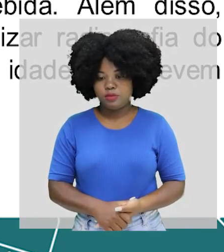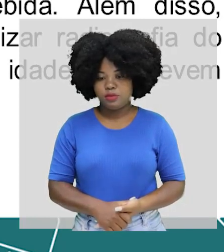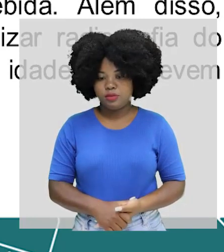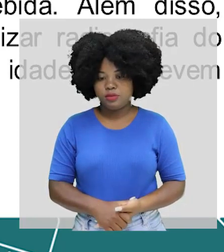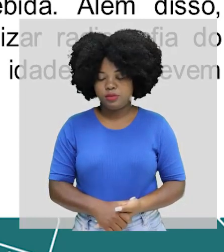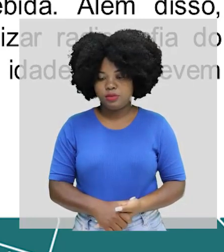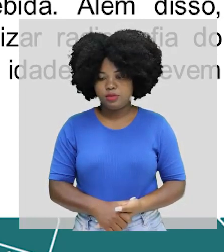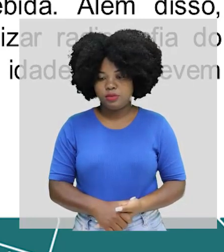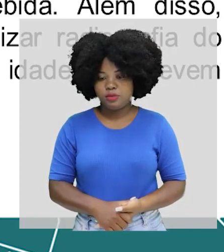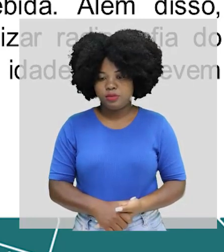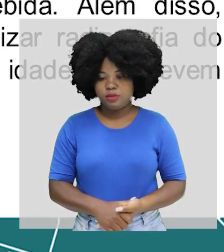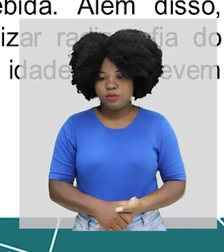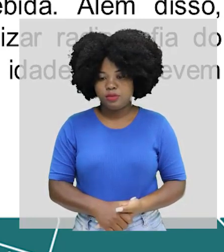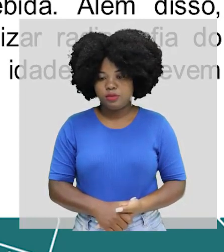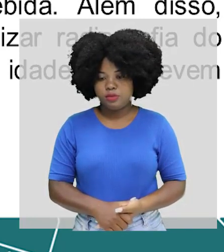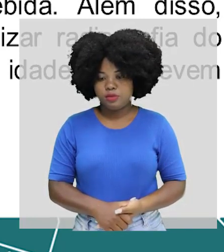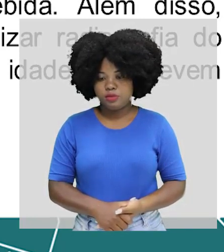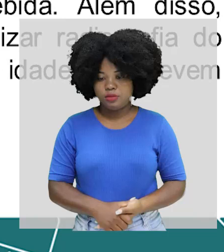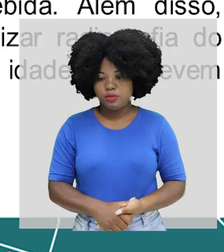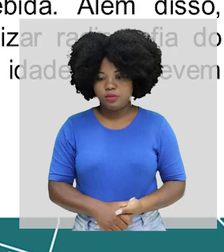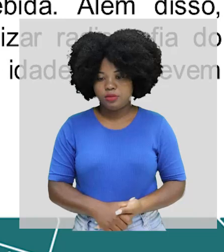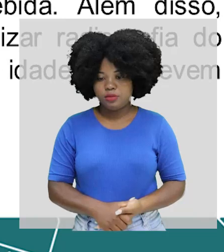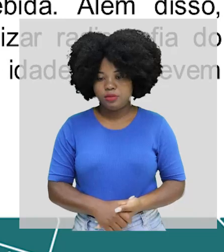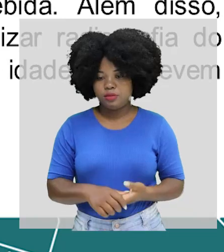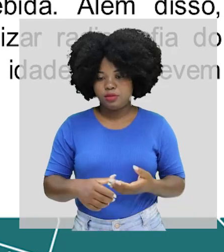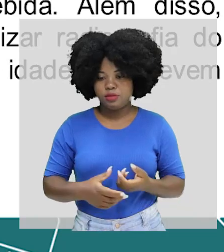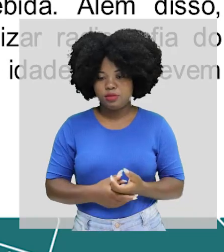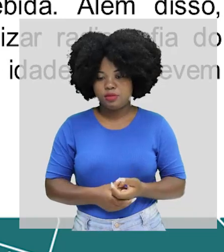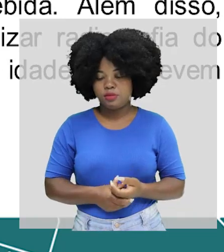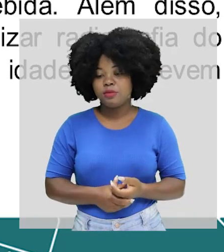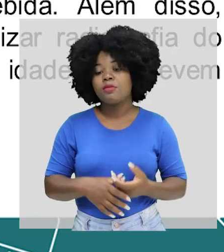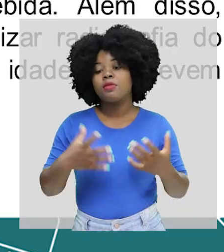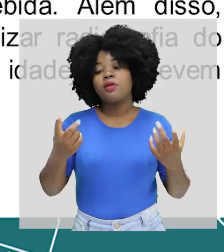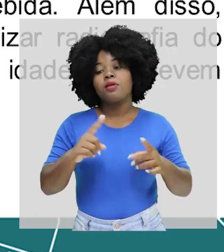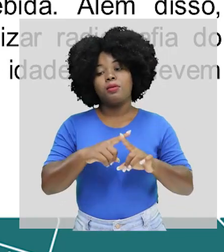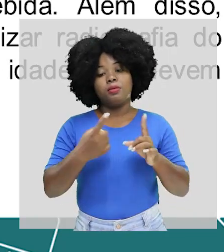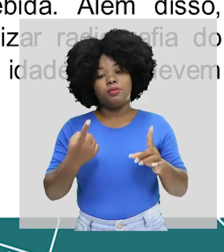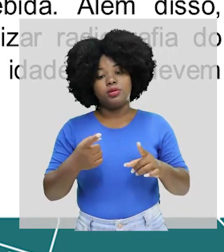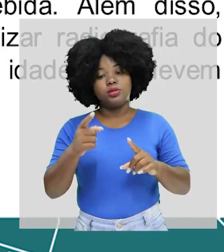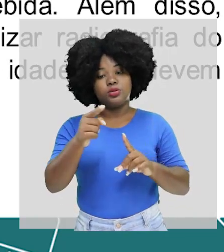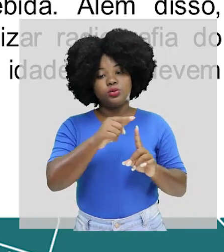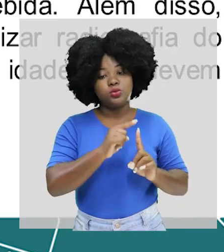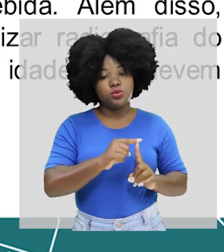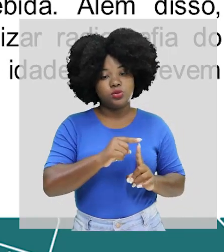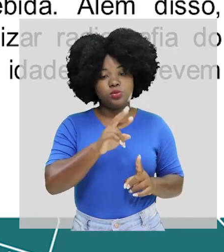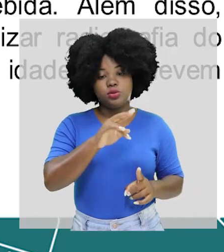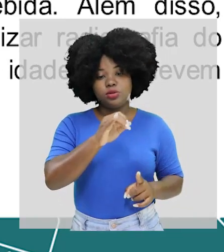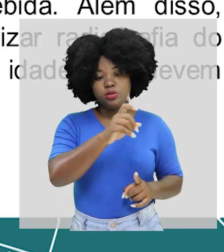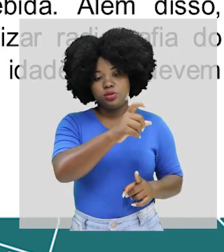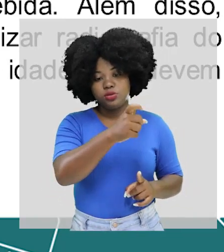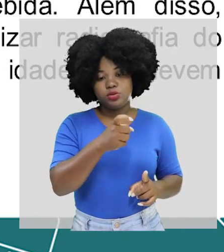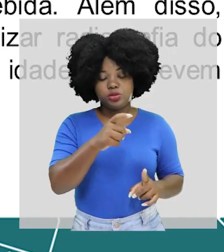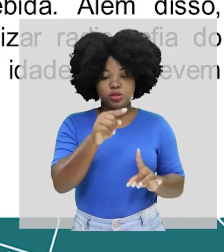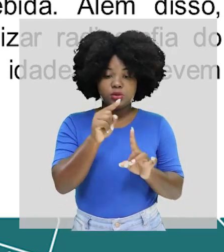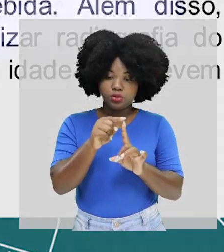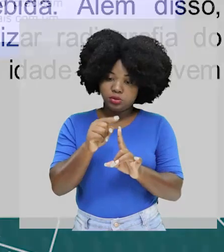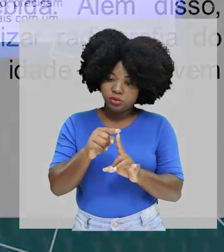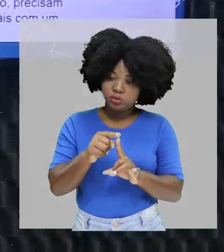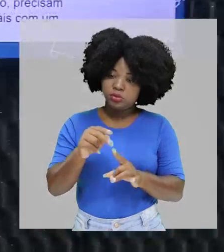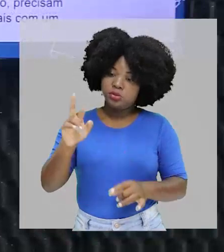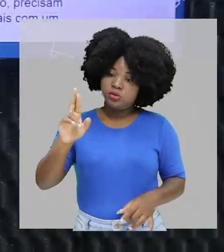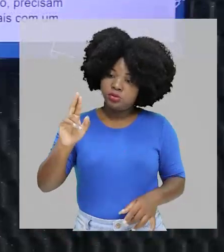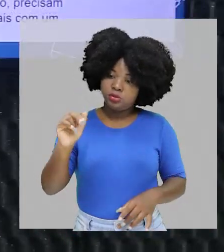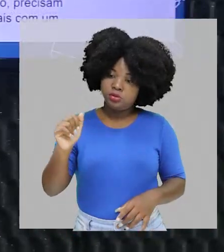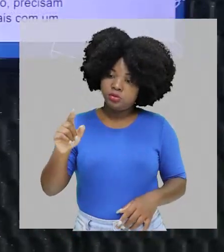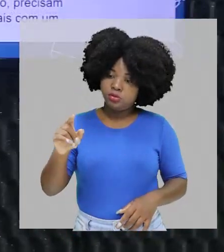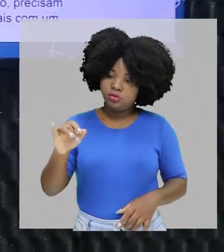à saúde. Mas olha só, os raios-x, eles são um tipo de radiação e nós devemos ter cuidado com